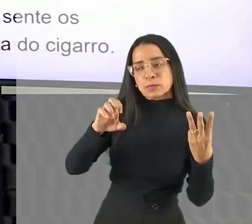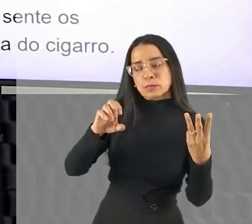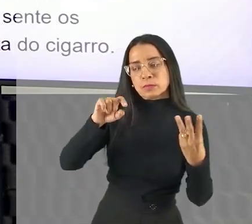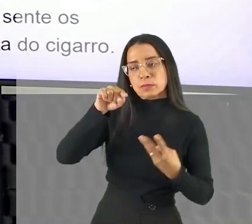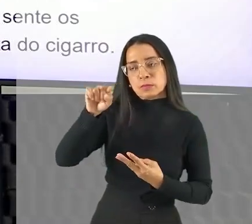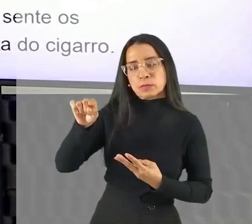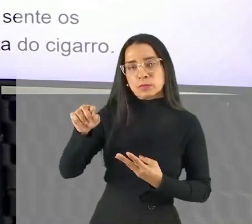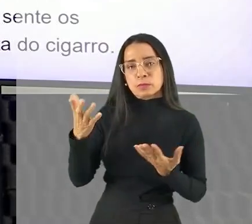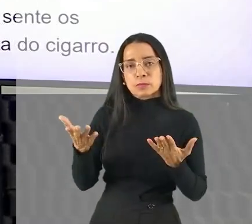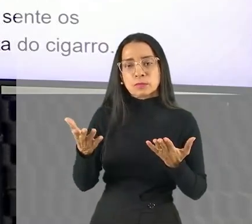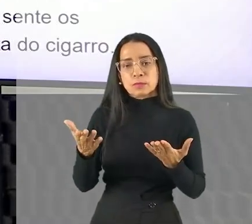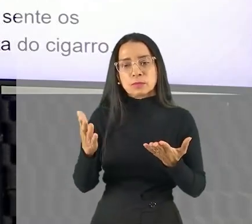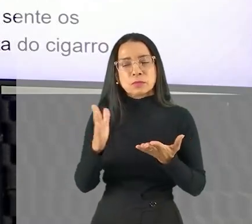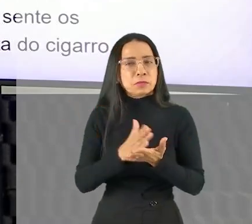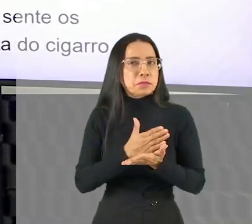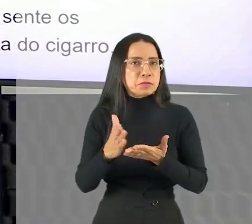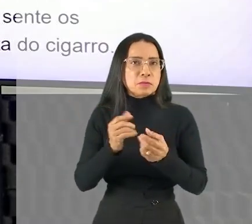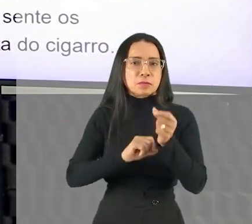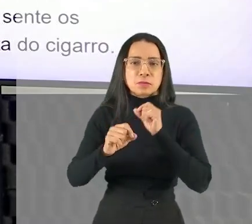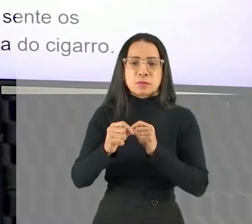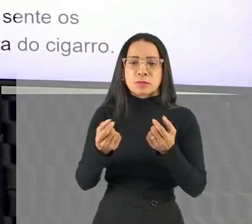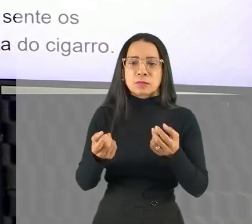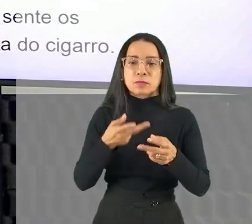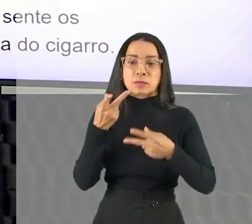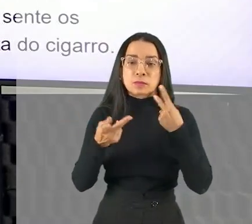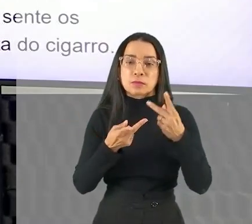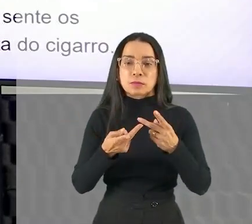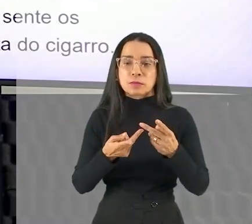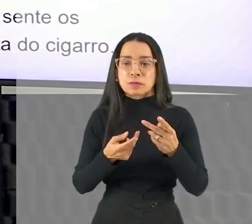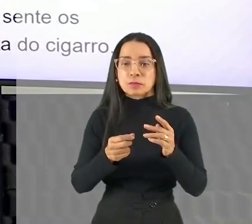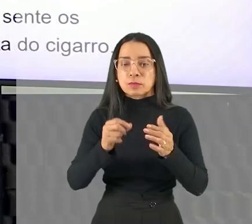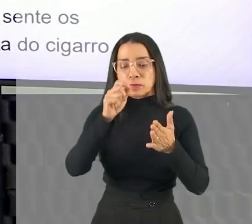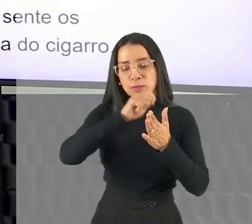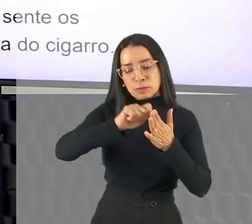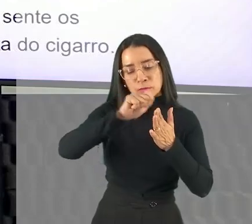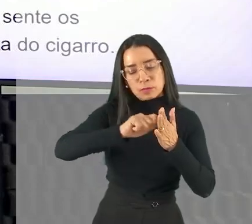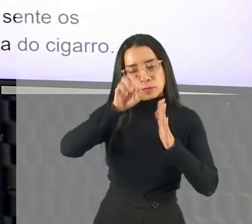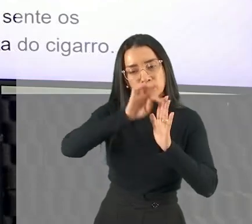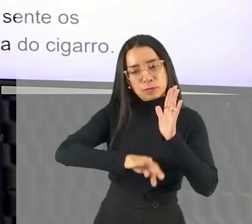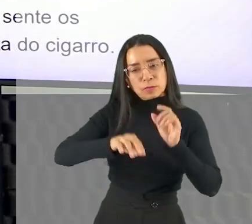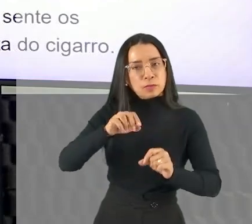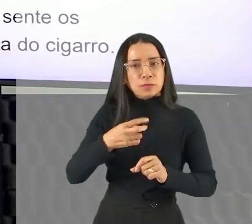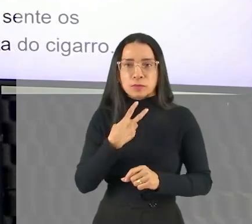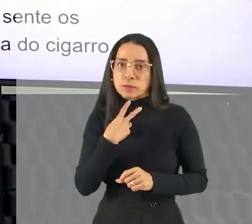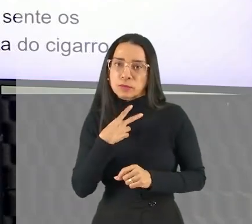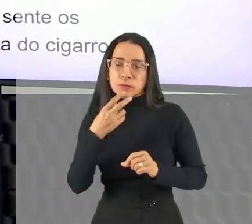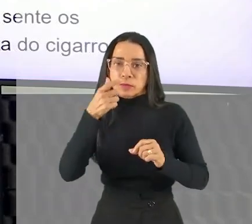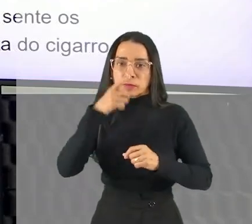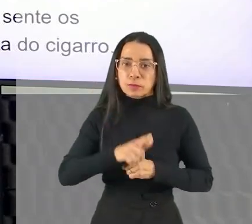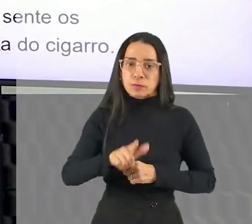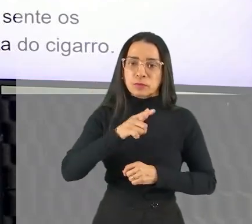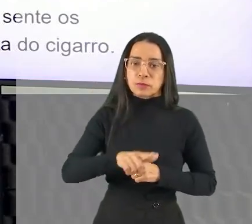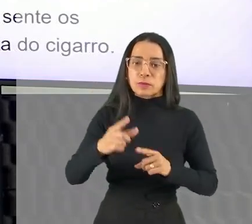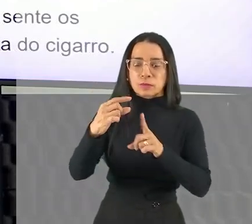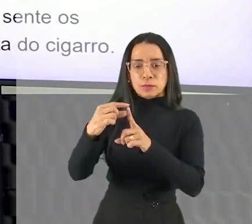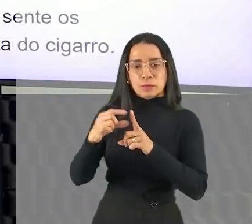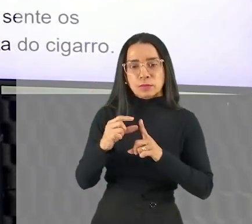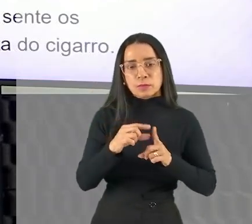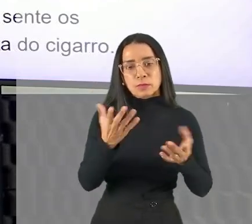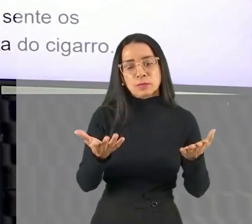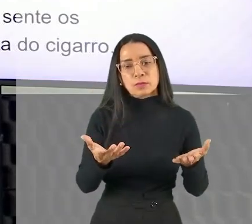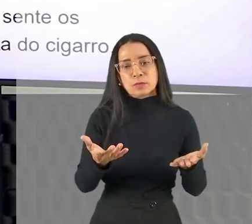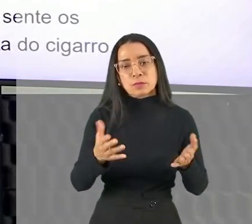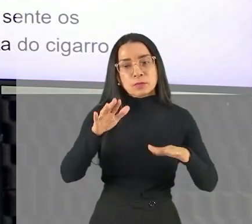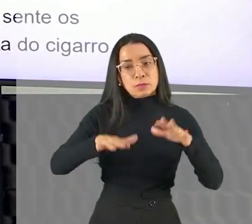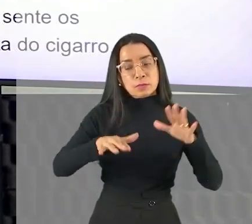produção de texto, a gente diz não pode repetir a mesma palavra muitas vezes no texto. Dependendo do contexto, isso realmente é redundante. Mas neste